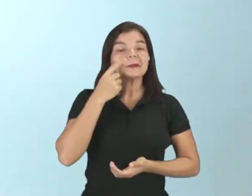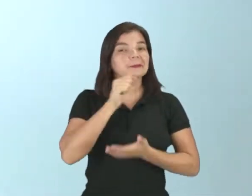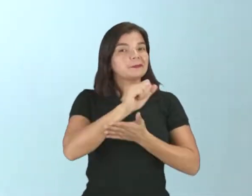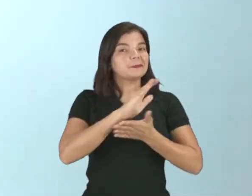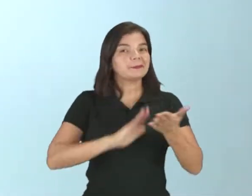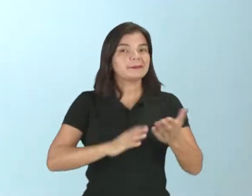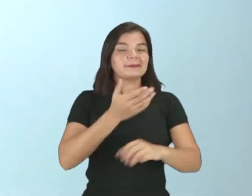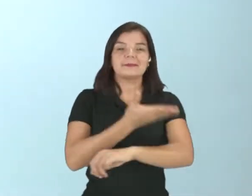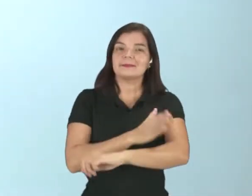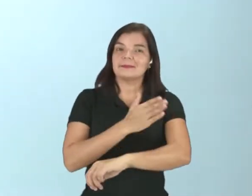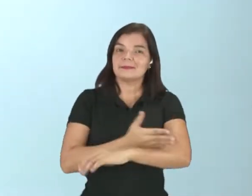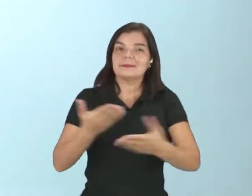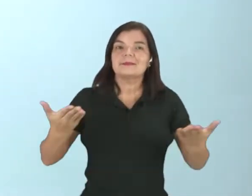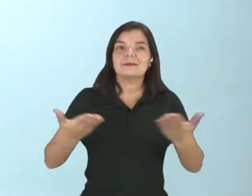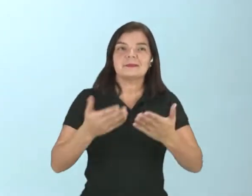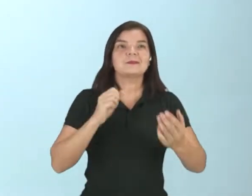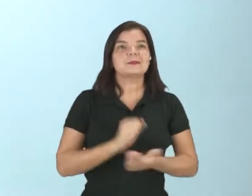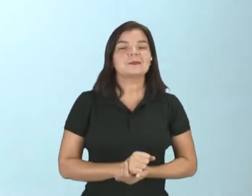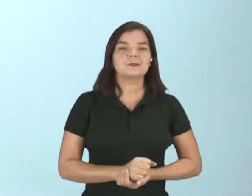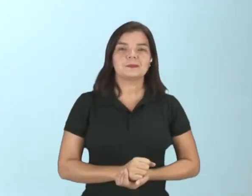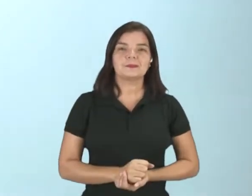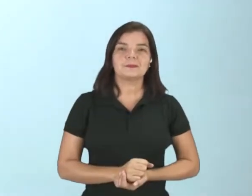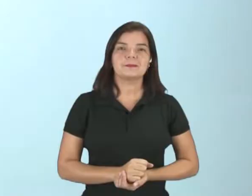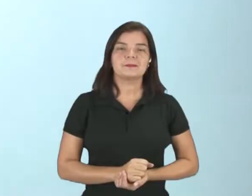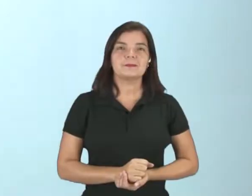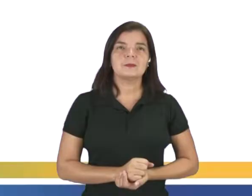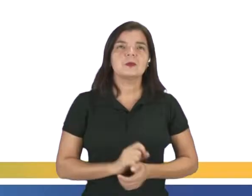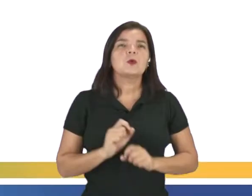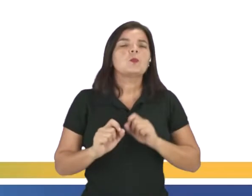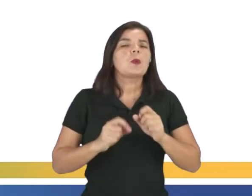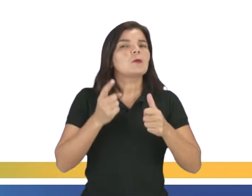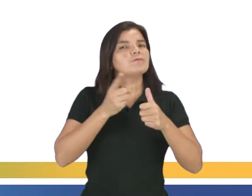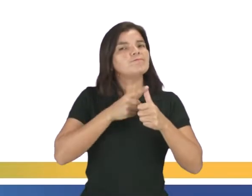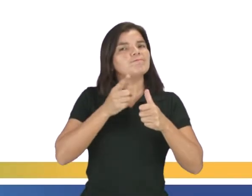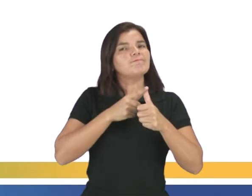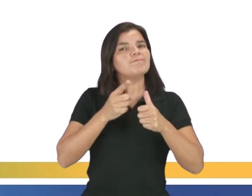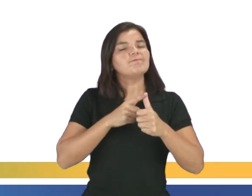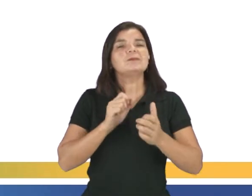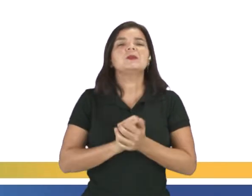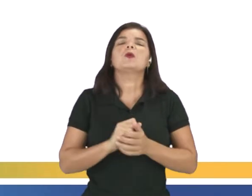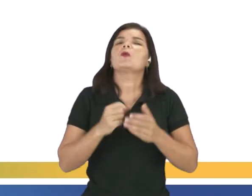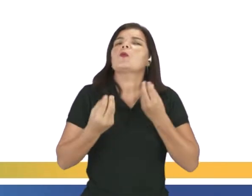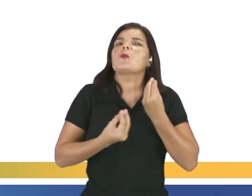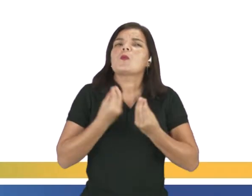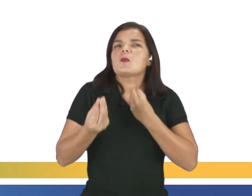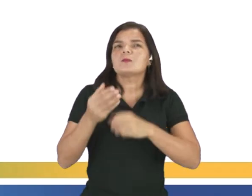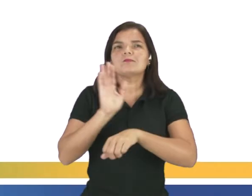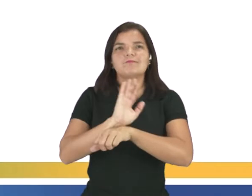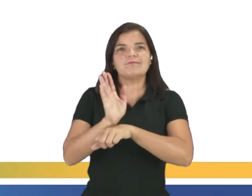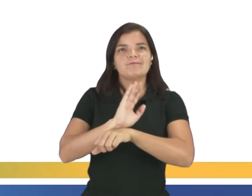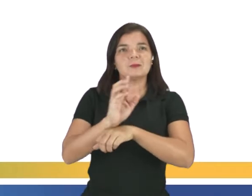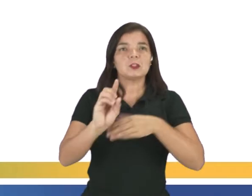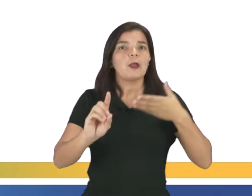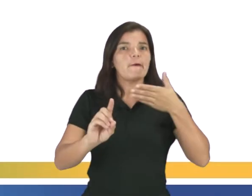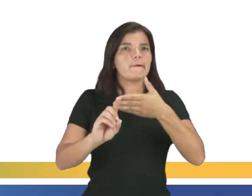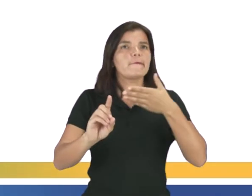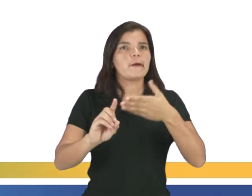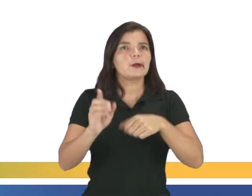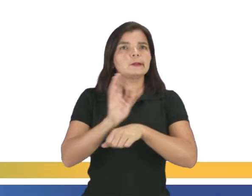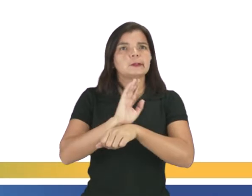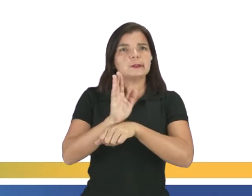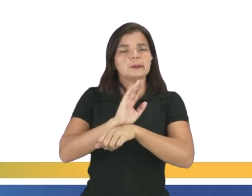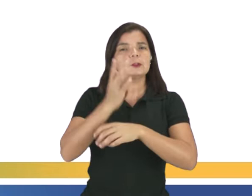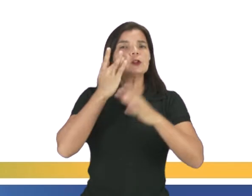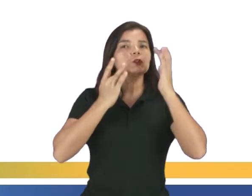para o nosso exercitando de hoje. Acompanha comigo. Primeiro, de que maneira o cinema interfere